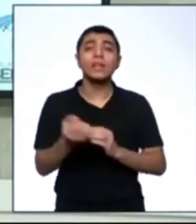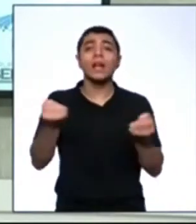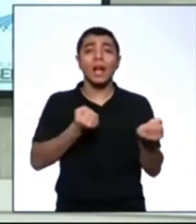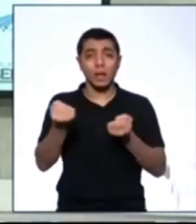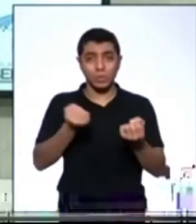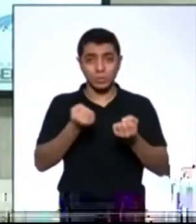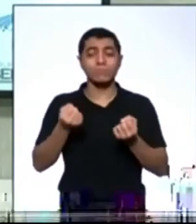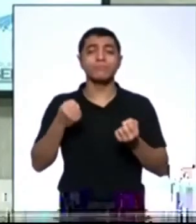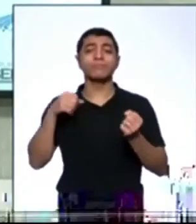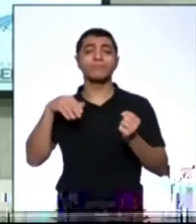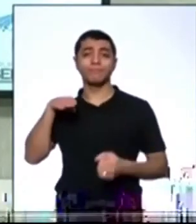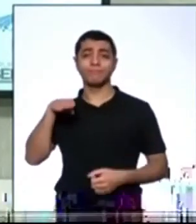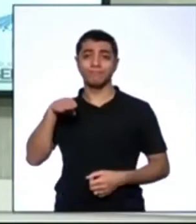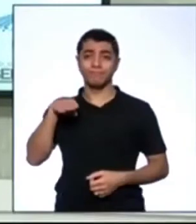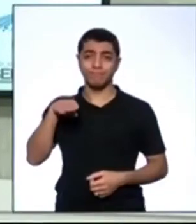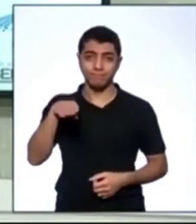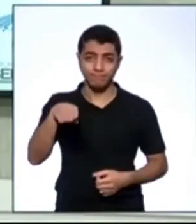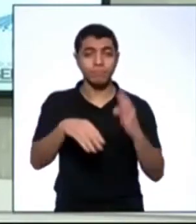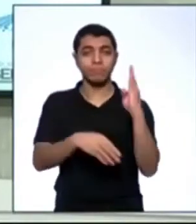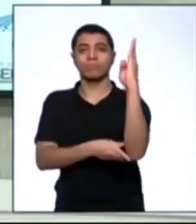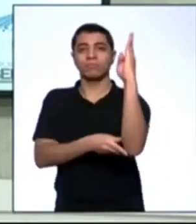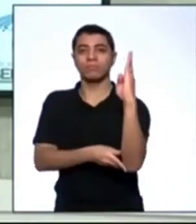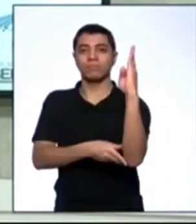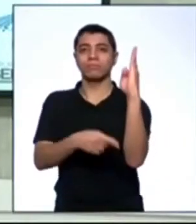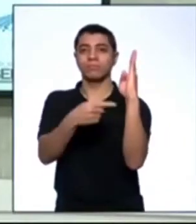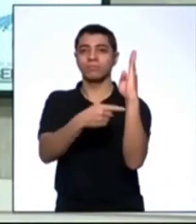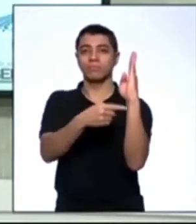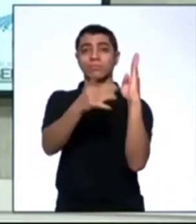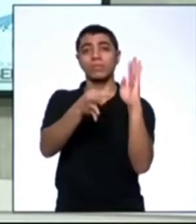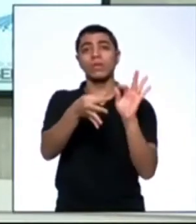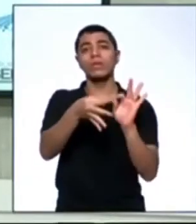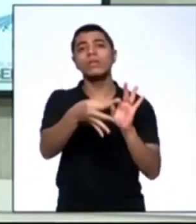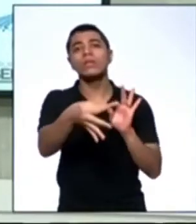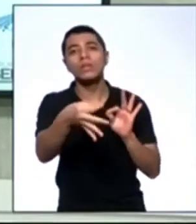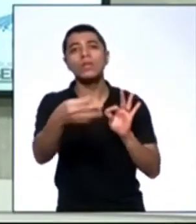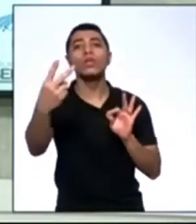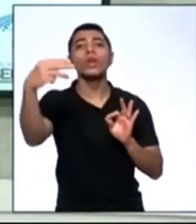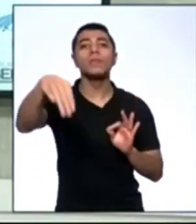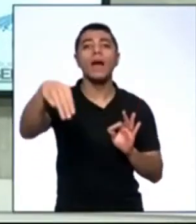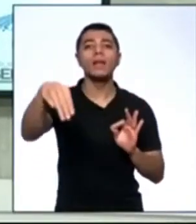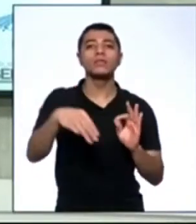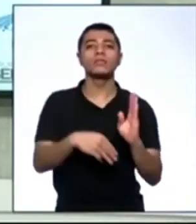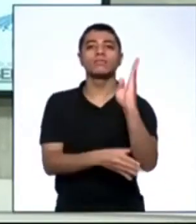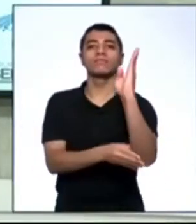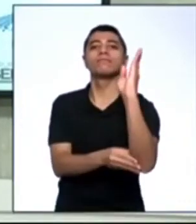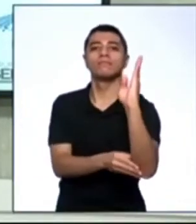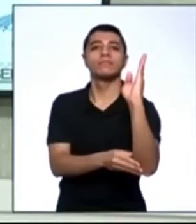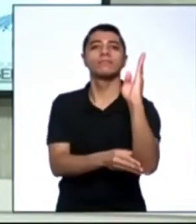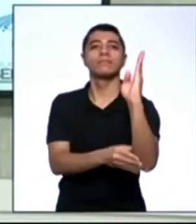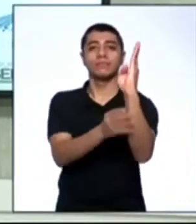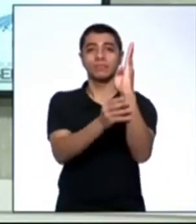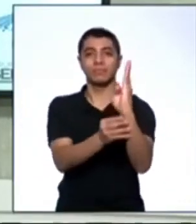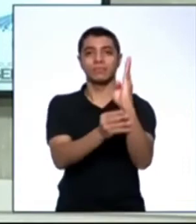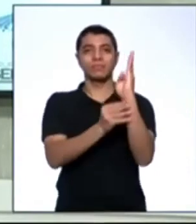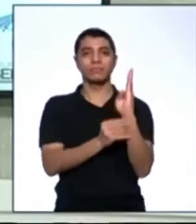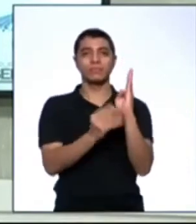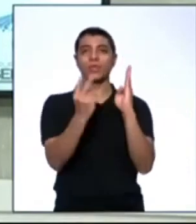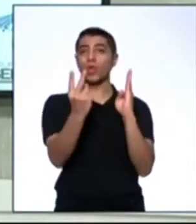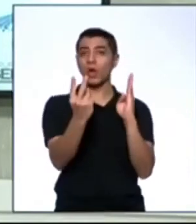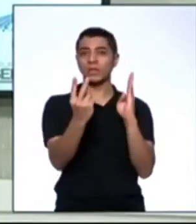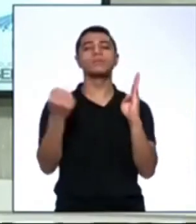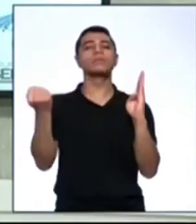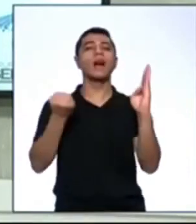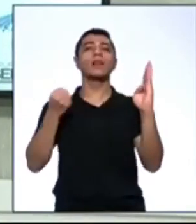para outro, separados de 2 metros. Ora, o carro vai ter que deslocar 2 metros. Com que velocidade?